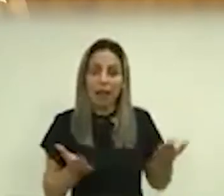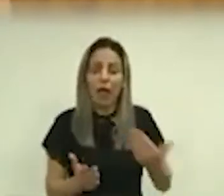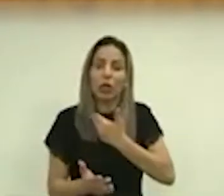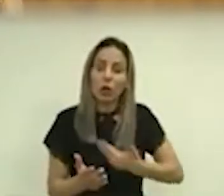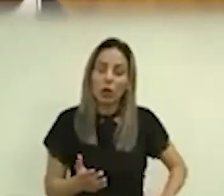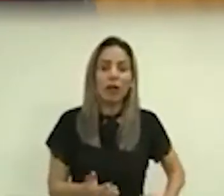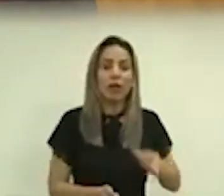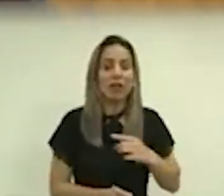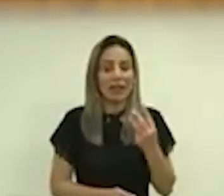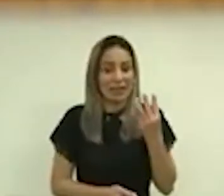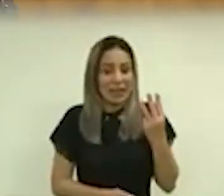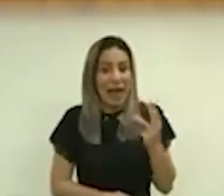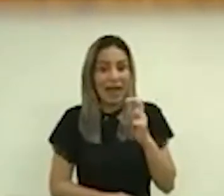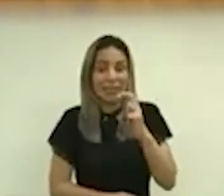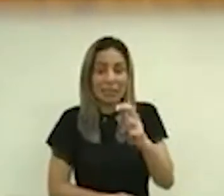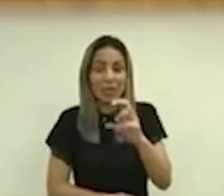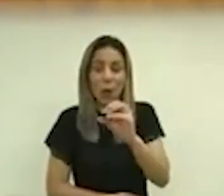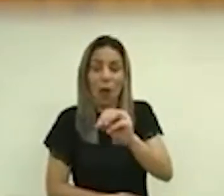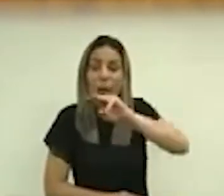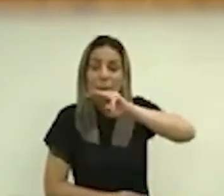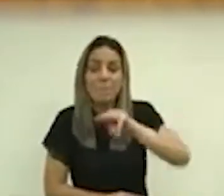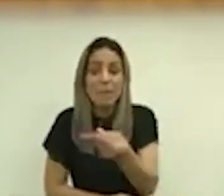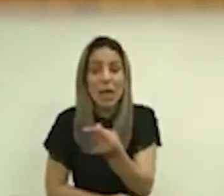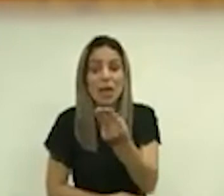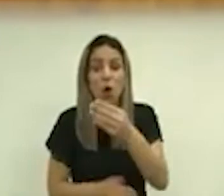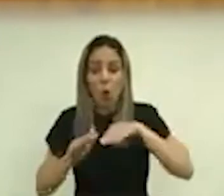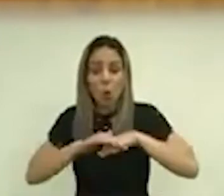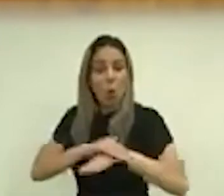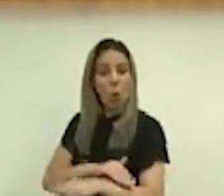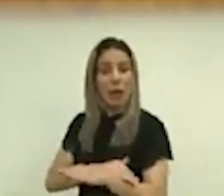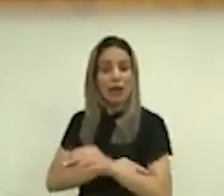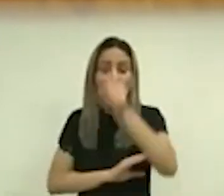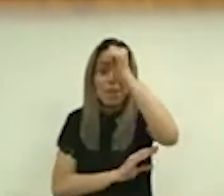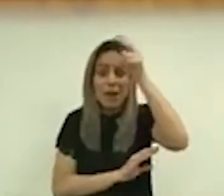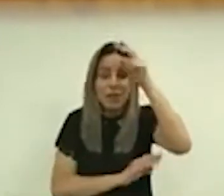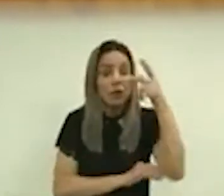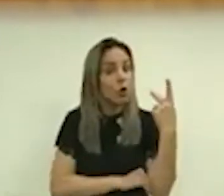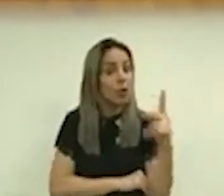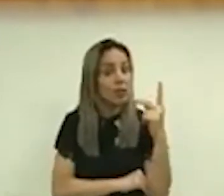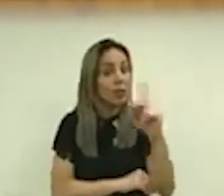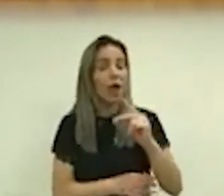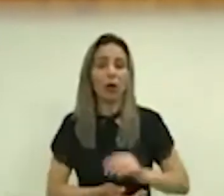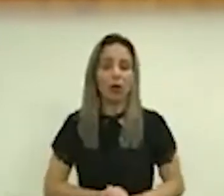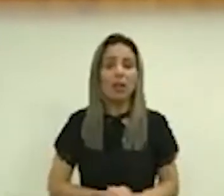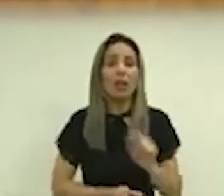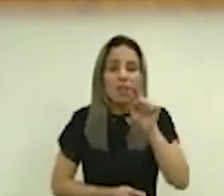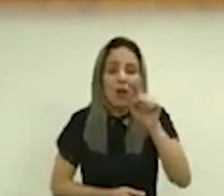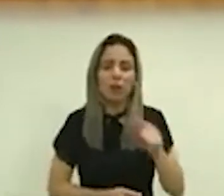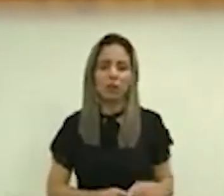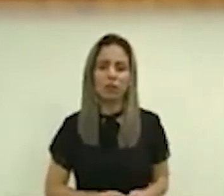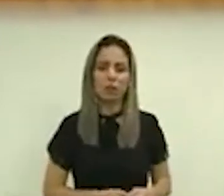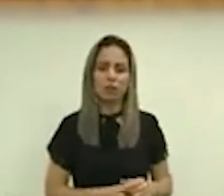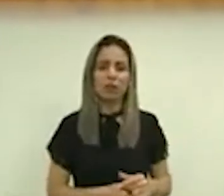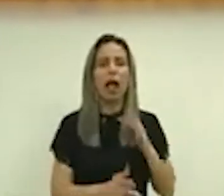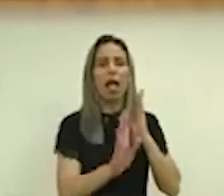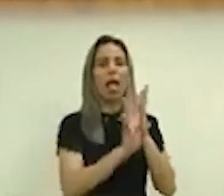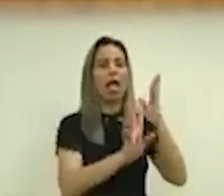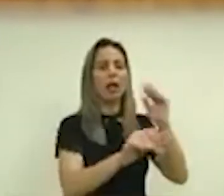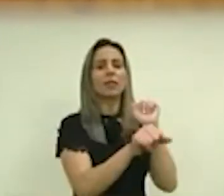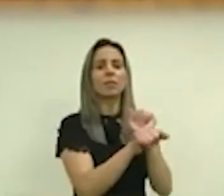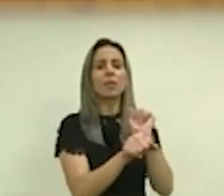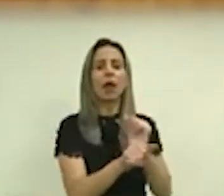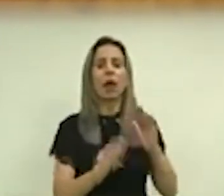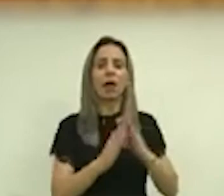com 350 milhões de reais em caixa lá guardado seu. Enquanto você está morrendo na fila de espera do Irmã